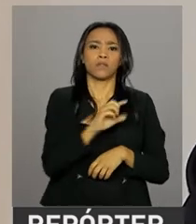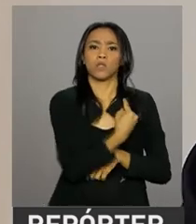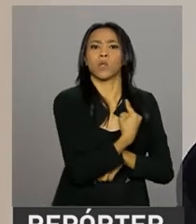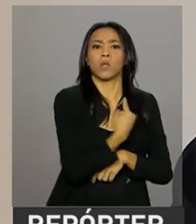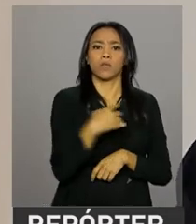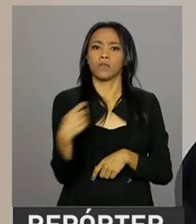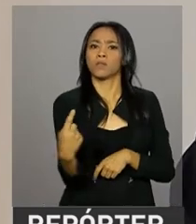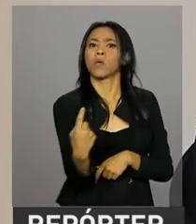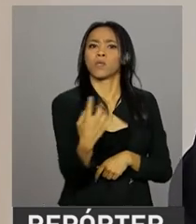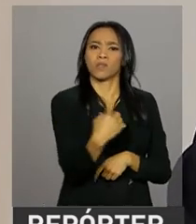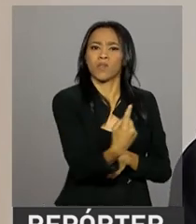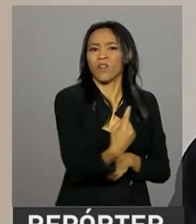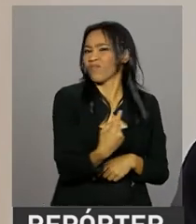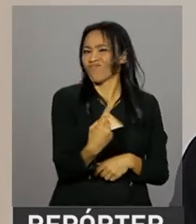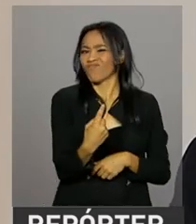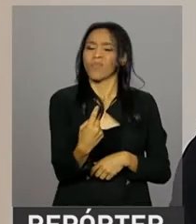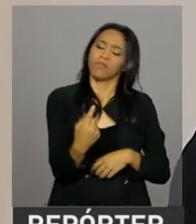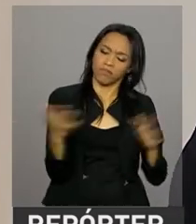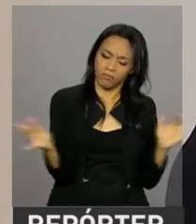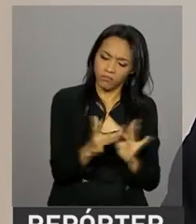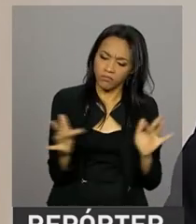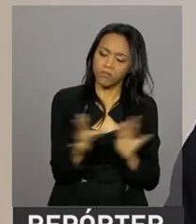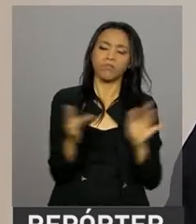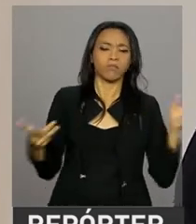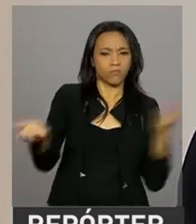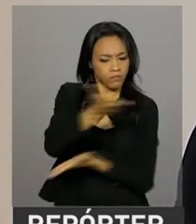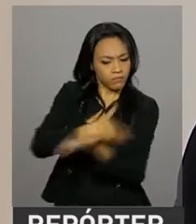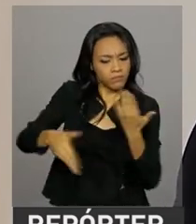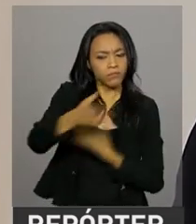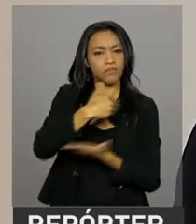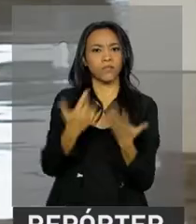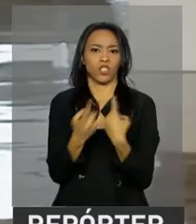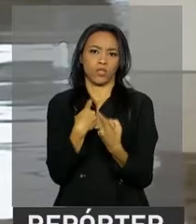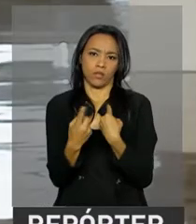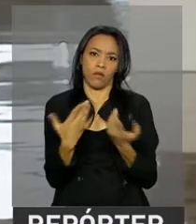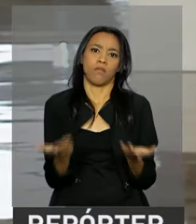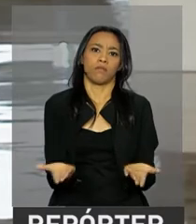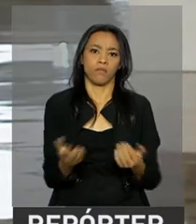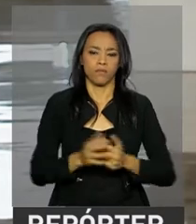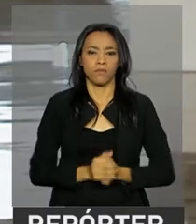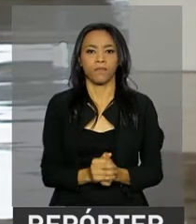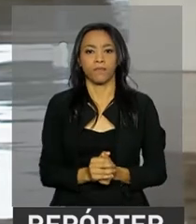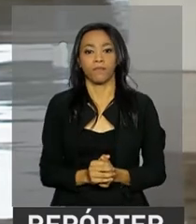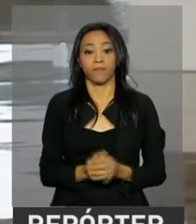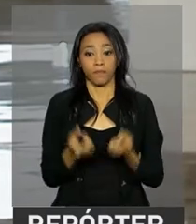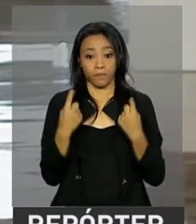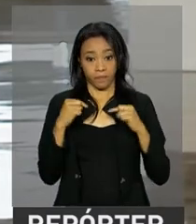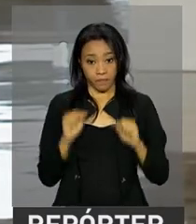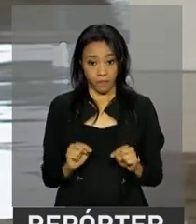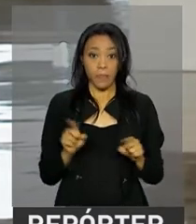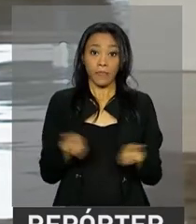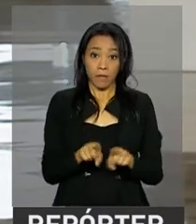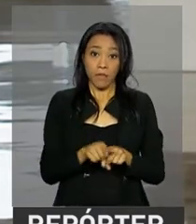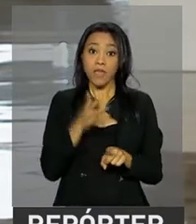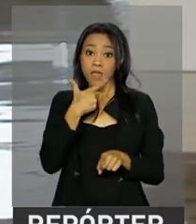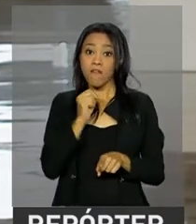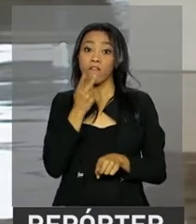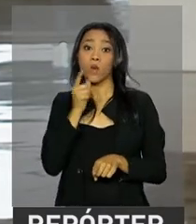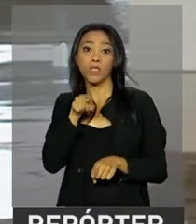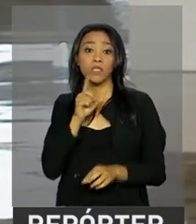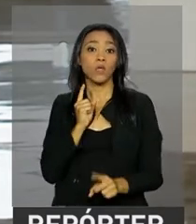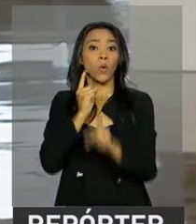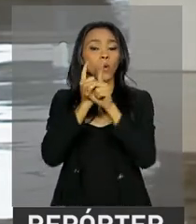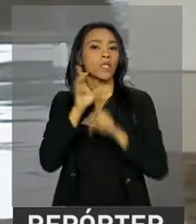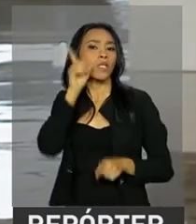é mais cooperação e mais diálogo que também falou no encontro foi a